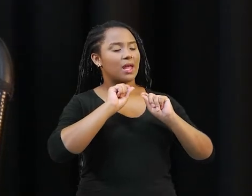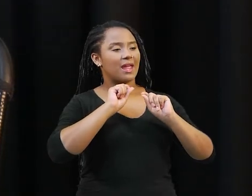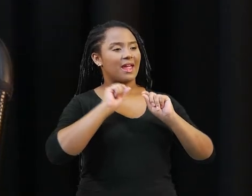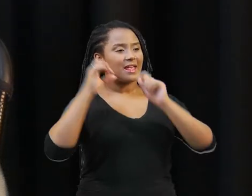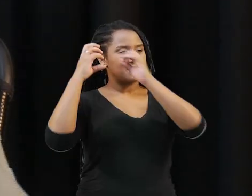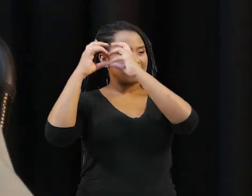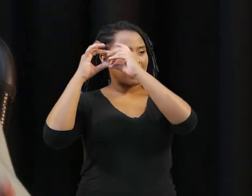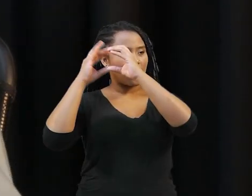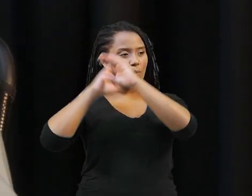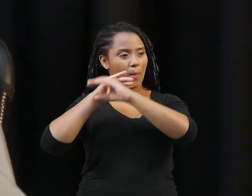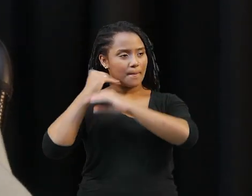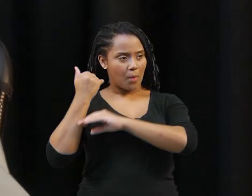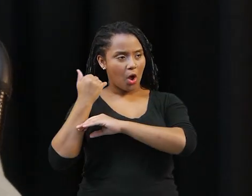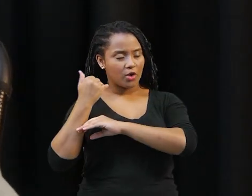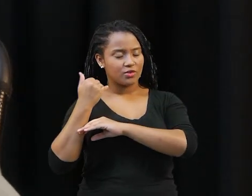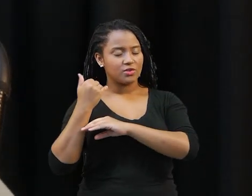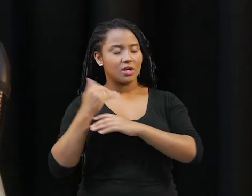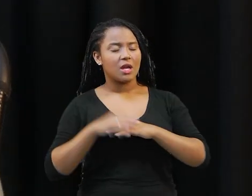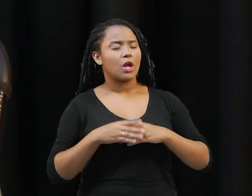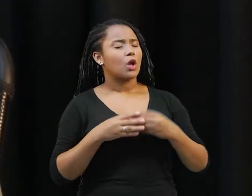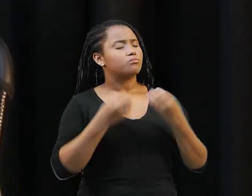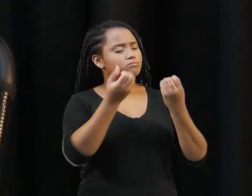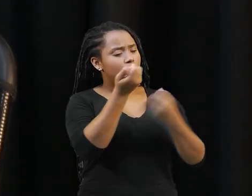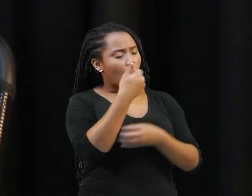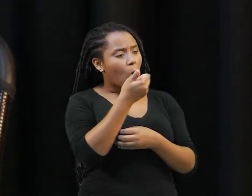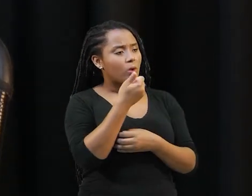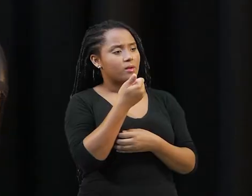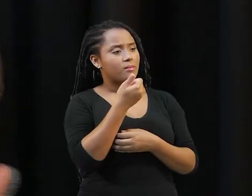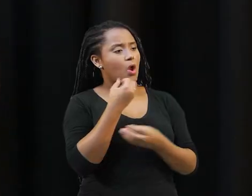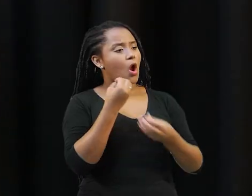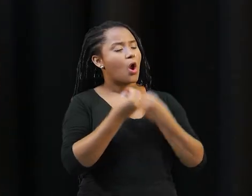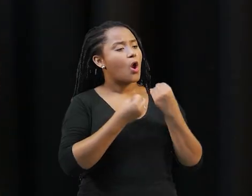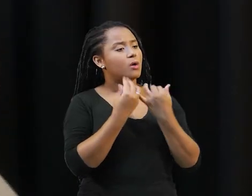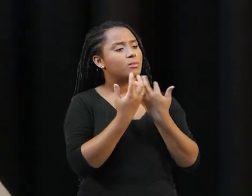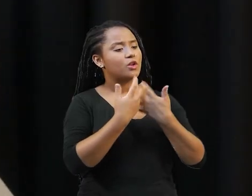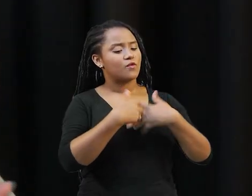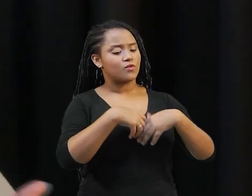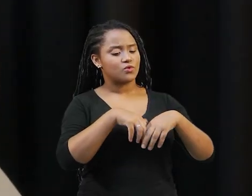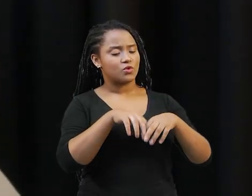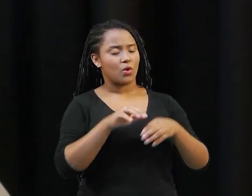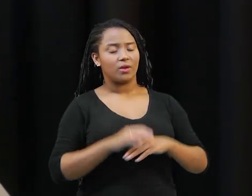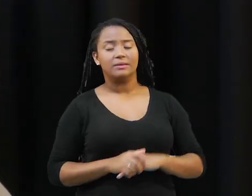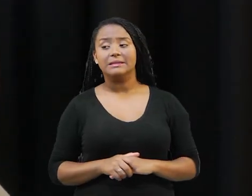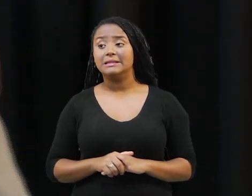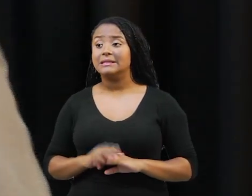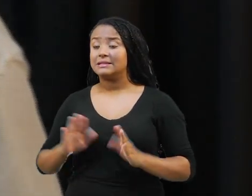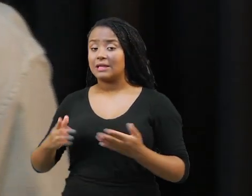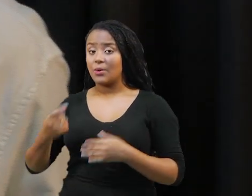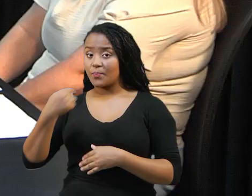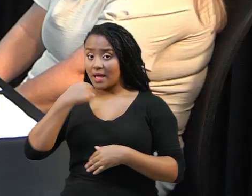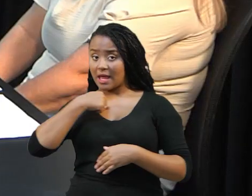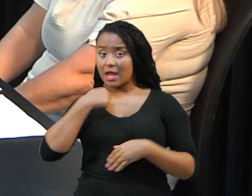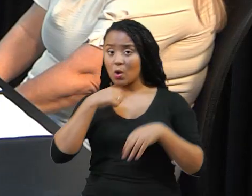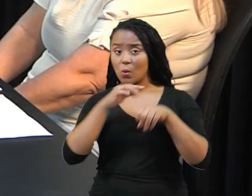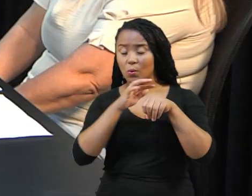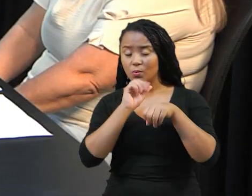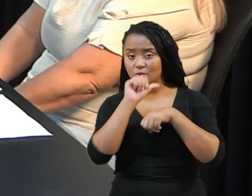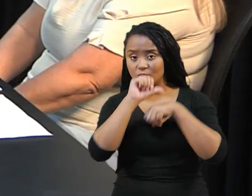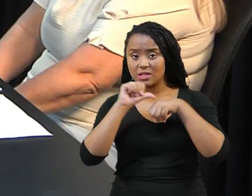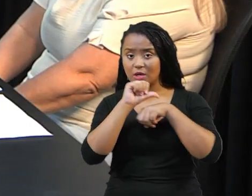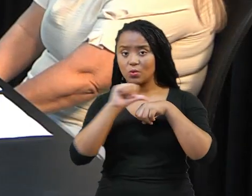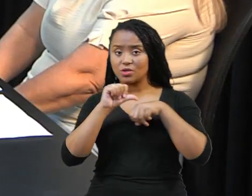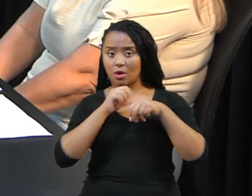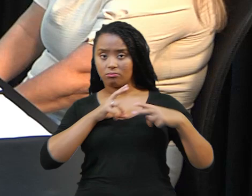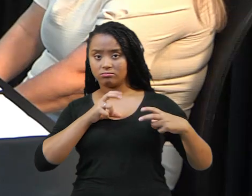eletroencefalografia. Conta pra gente um pouquinho sobre esses estudos. As duas coisas são inquietantes. Sim. Apesar de eu ser cirurgião